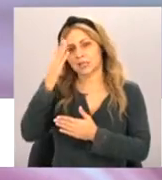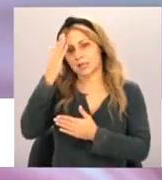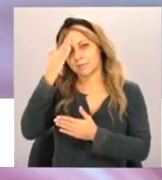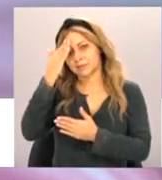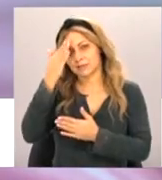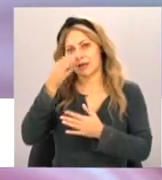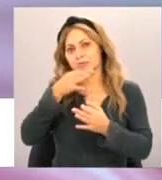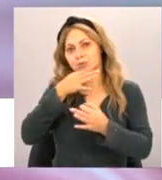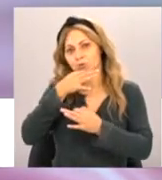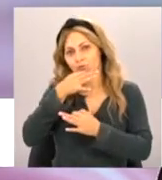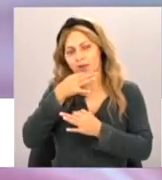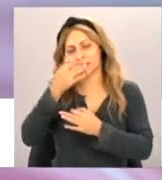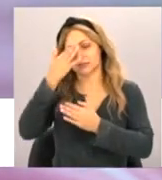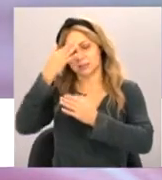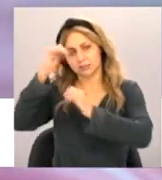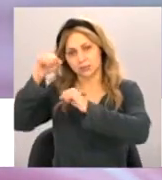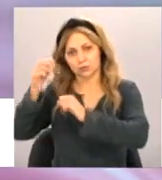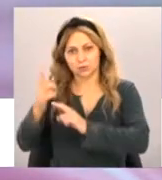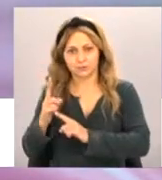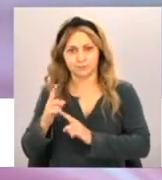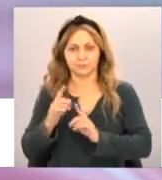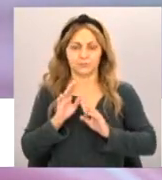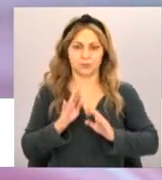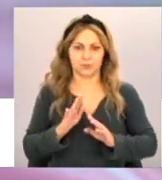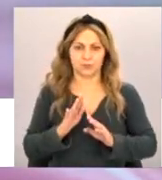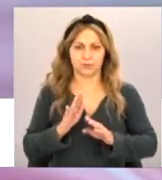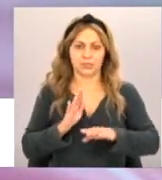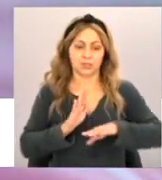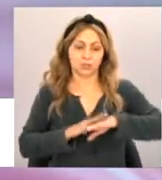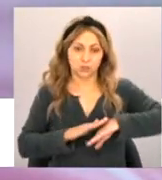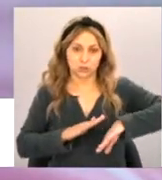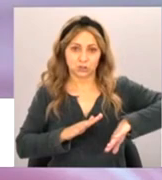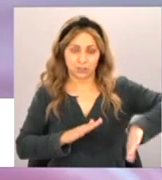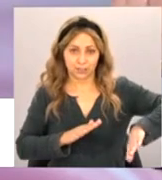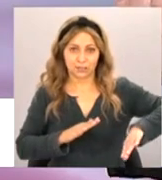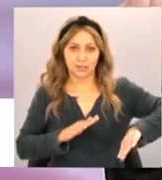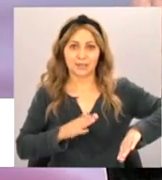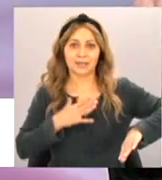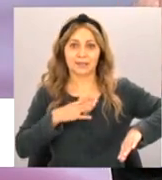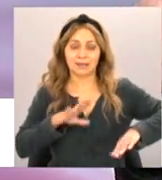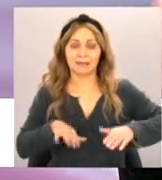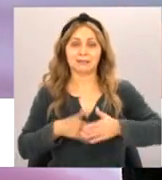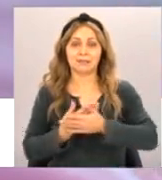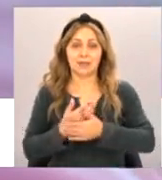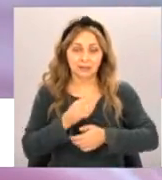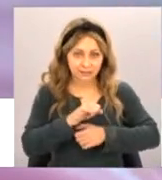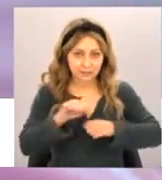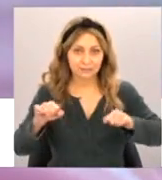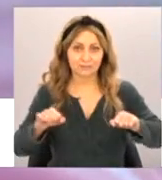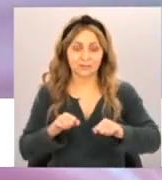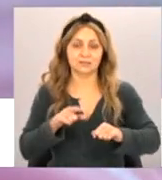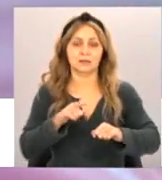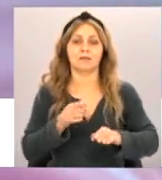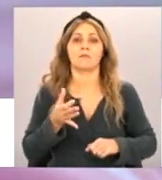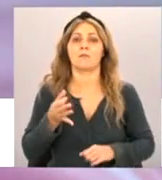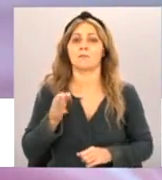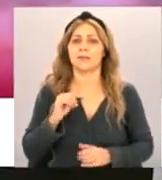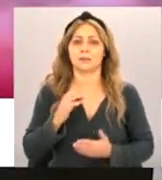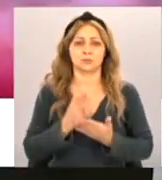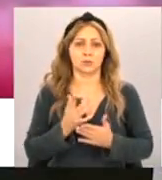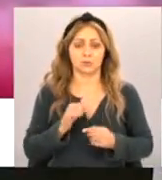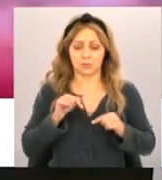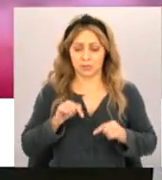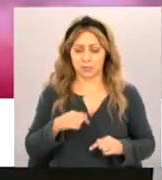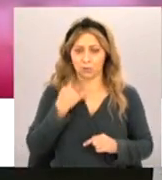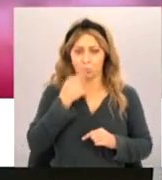compromisso a mensagem numa esquerda que é claramente a convivência é através do livro com urgência não só o PS Como já disse a pouco tamos aqui em